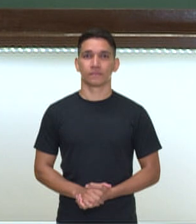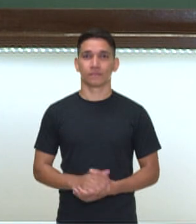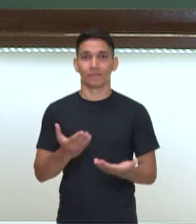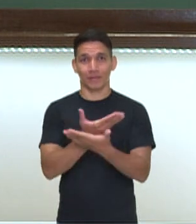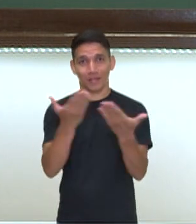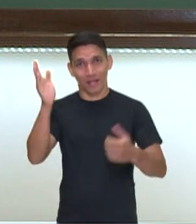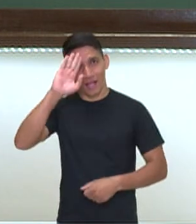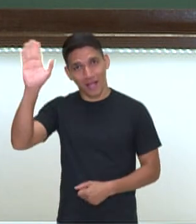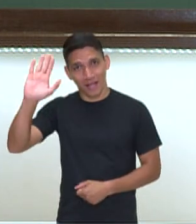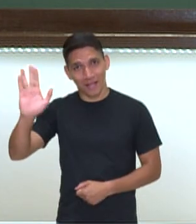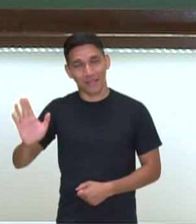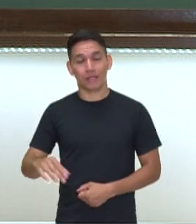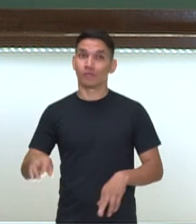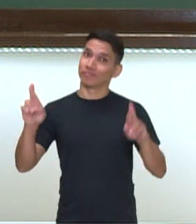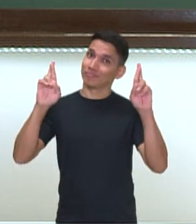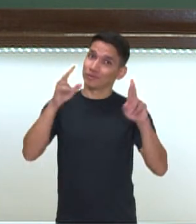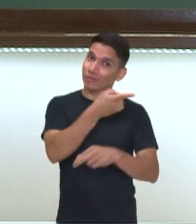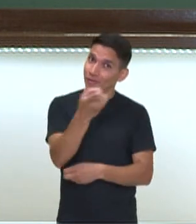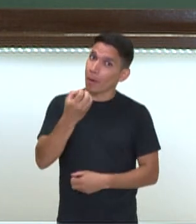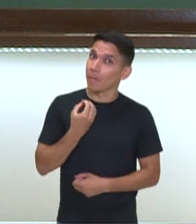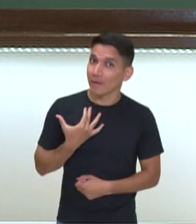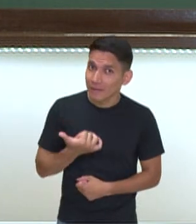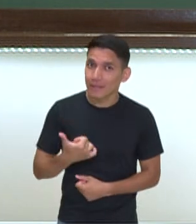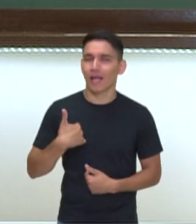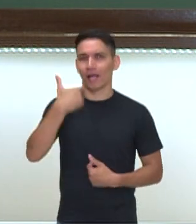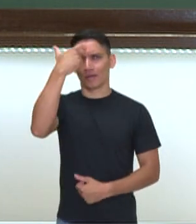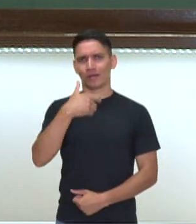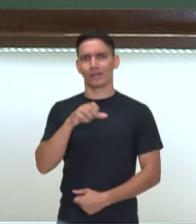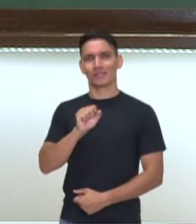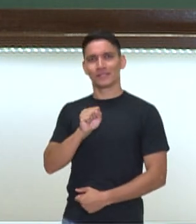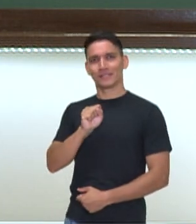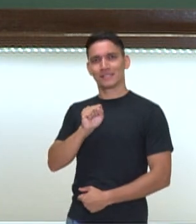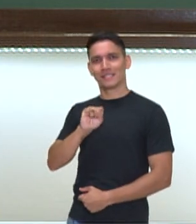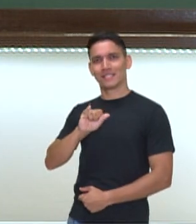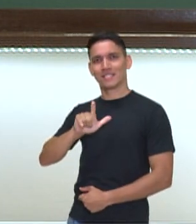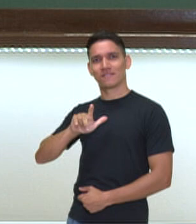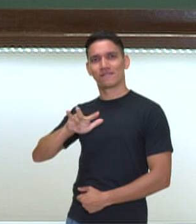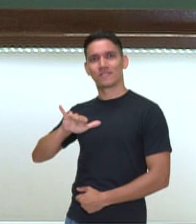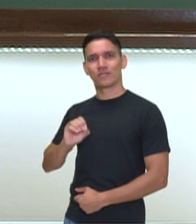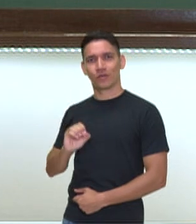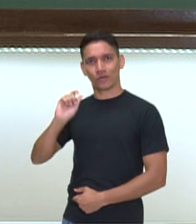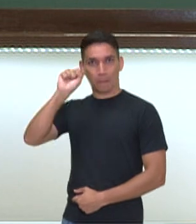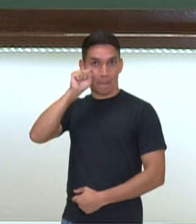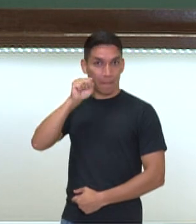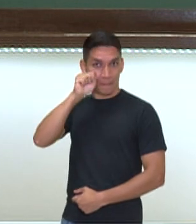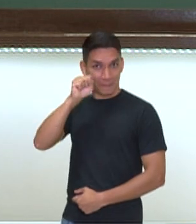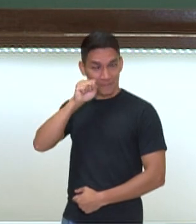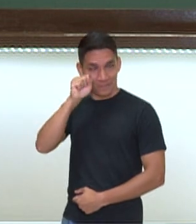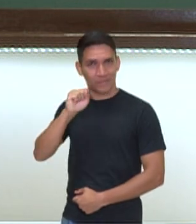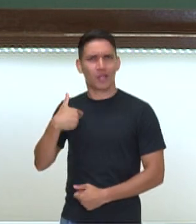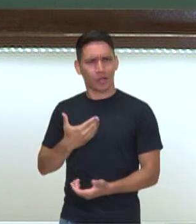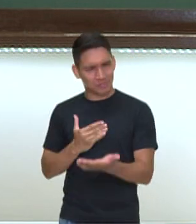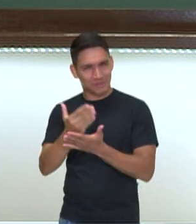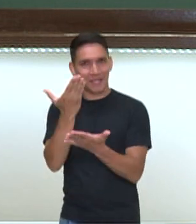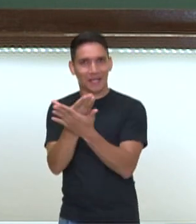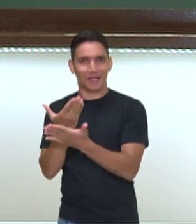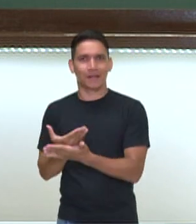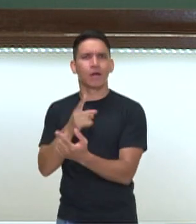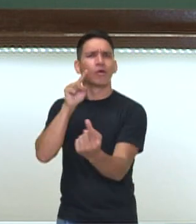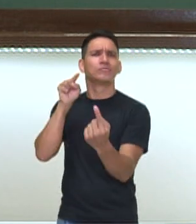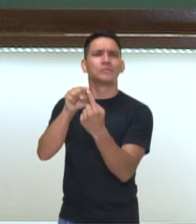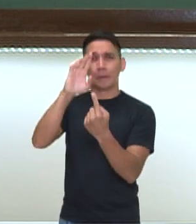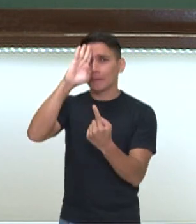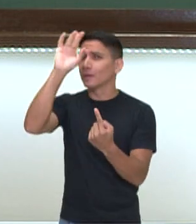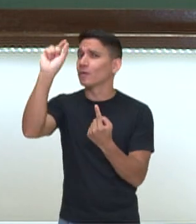Hi everyone! Espero que todos vocês estejam bem. Eu sou o professor Silvio e vamos iniciar a nossa aula de hoje com o nosso principal objetivo